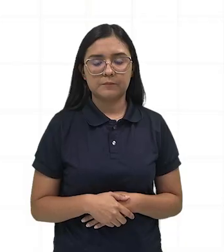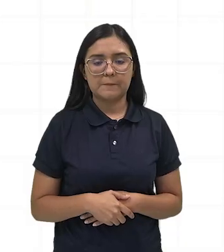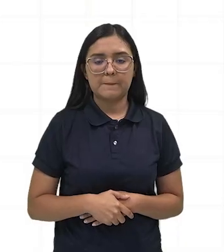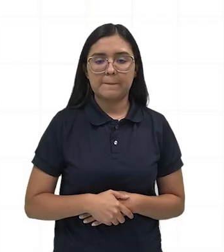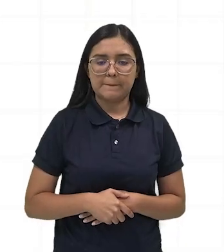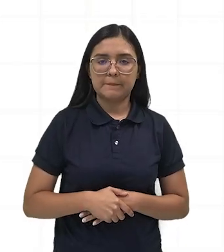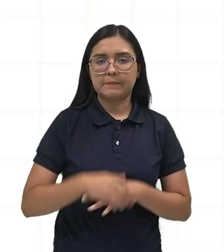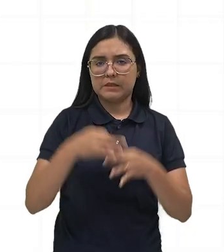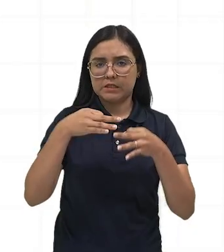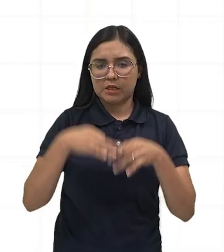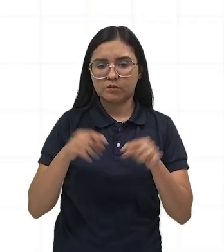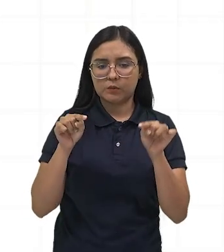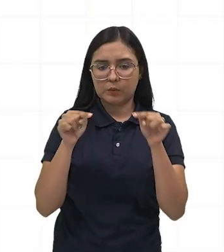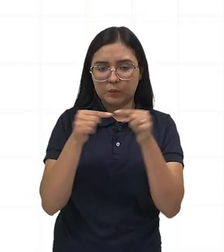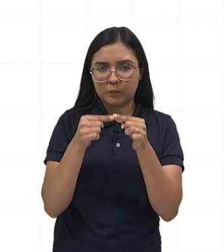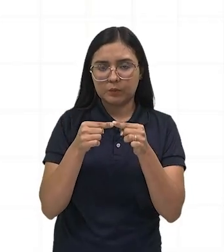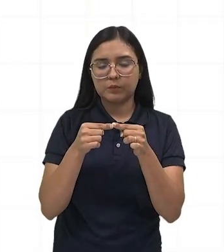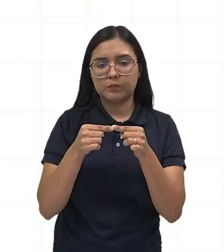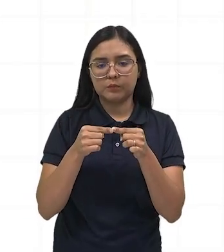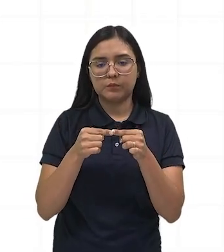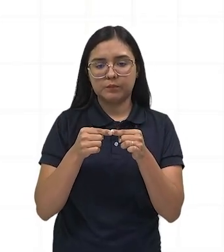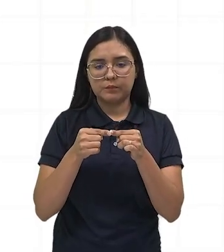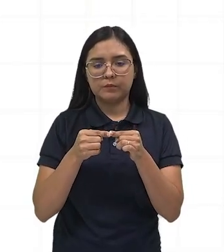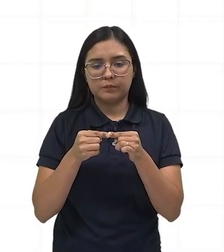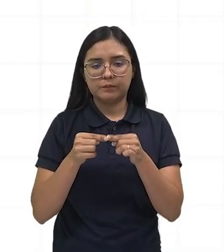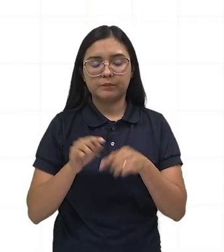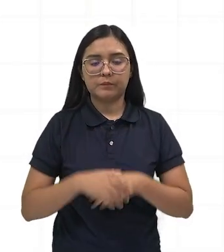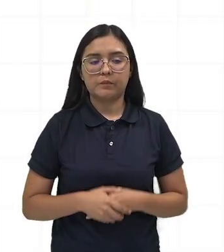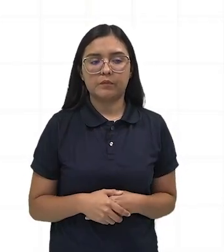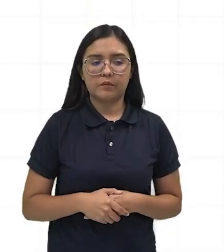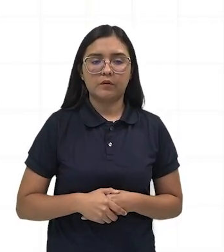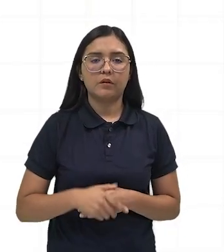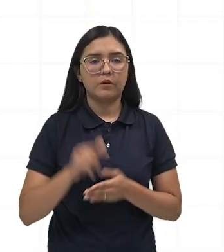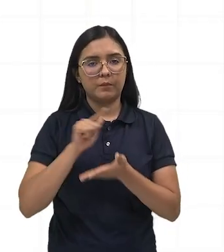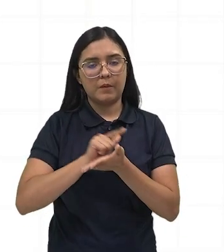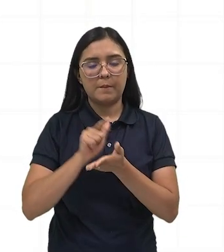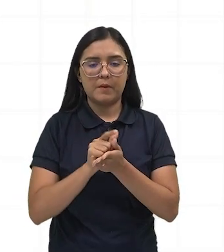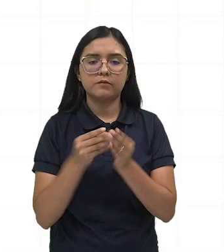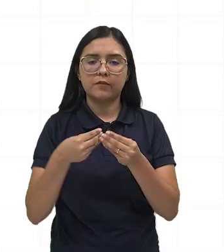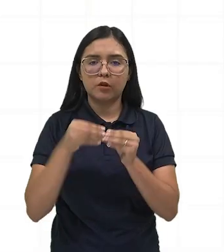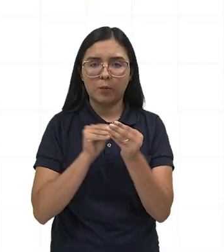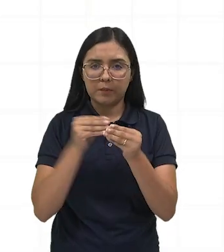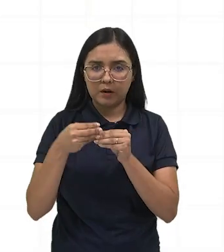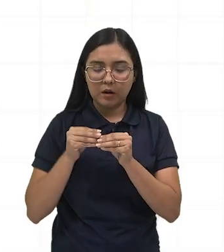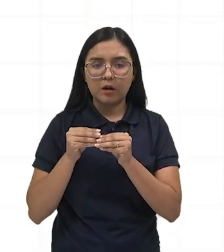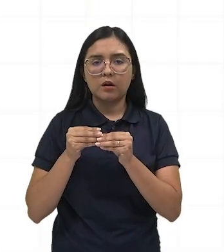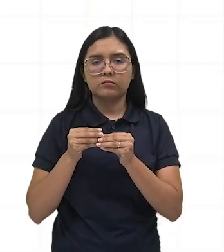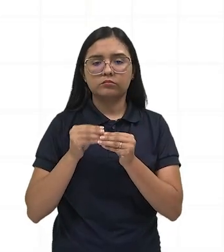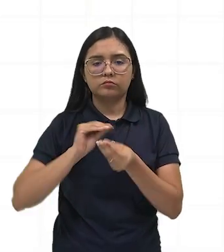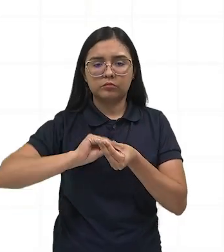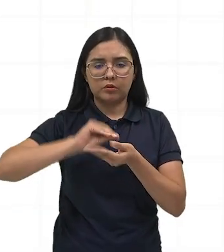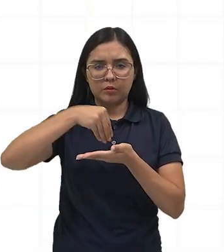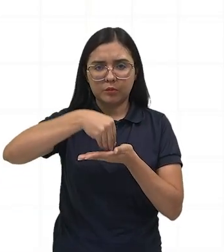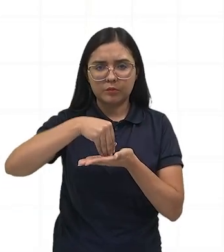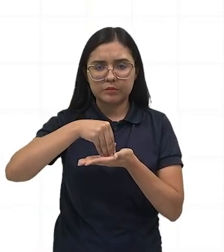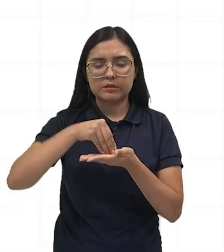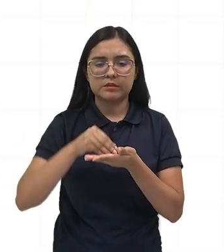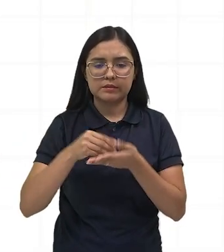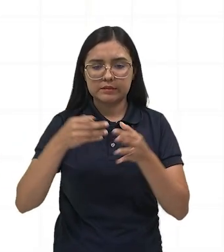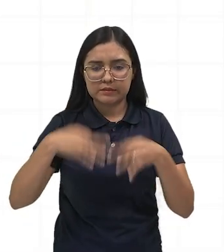juntar ali certinho, e aí vamos dobrar. Quando a gente dobrar, que a gente criar esse vinco aí do outro lado,